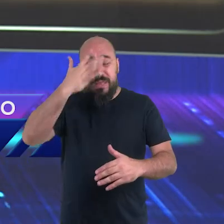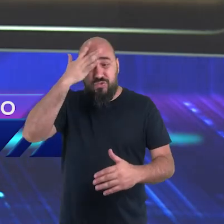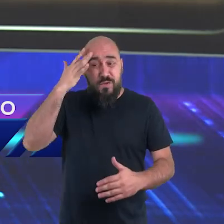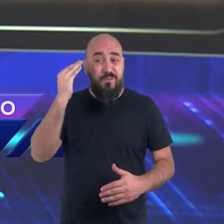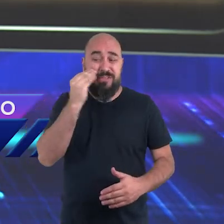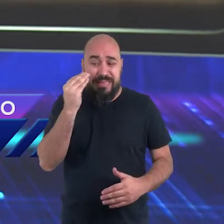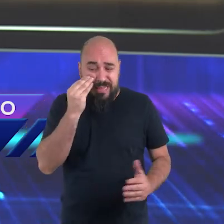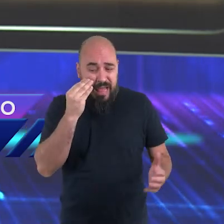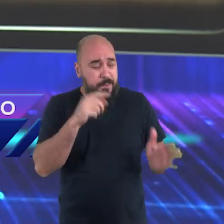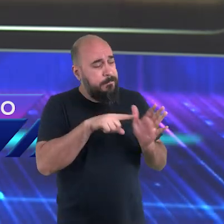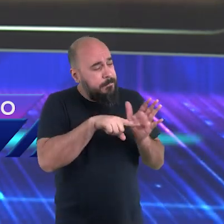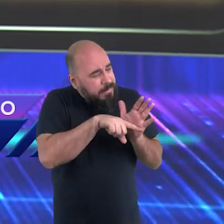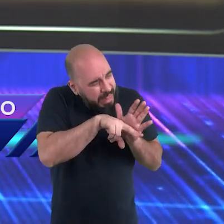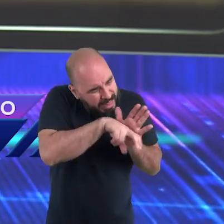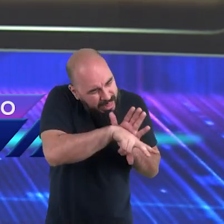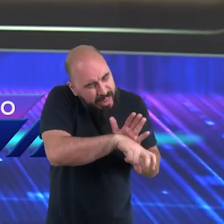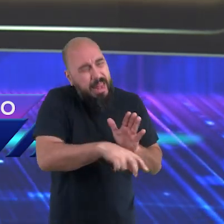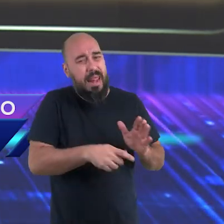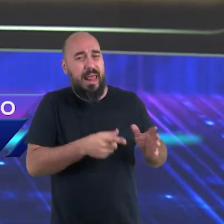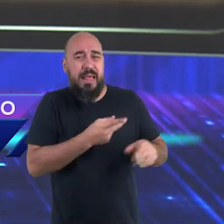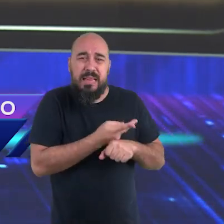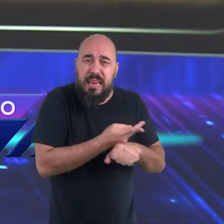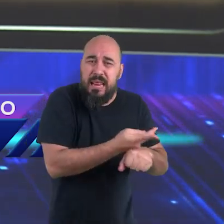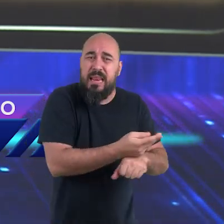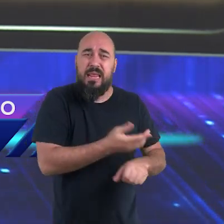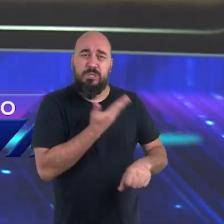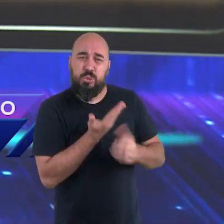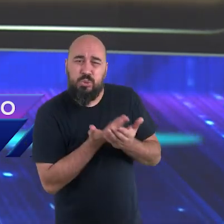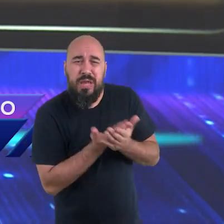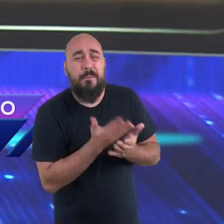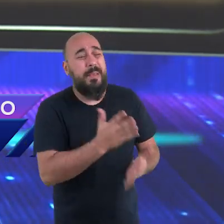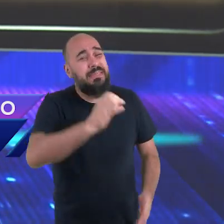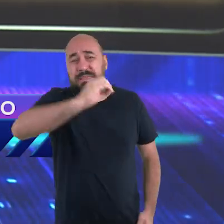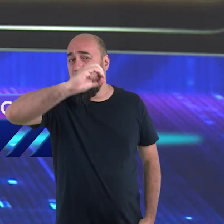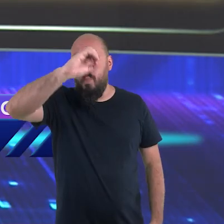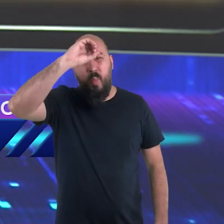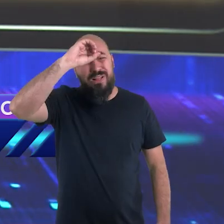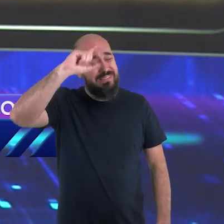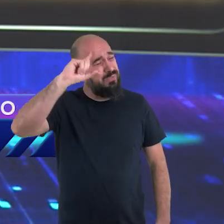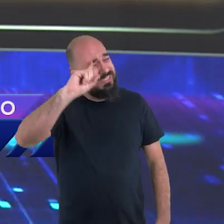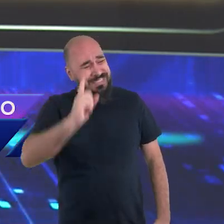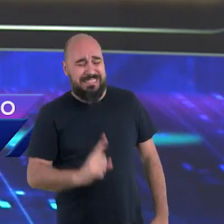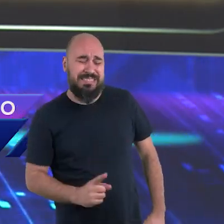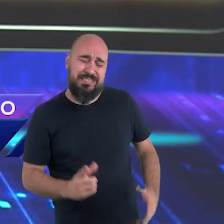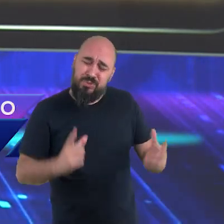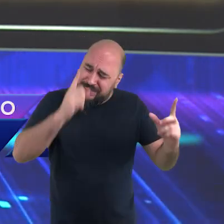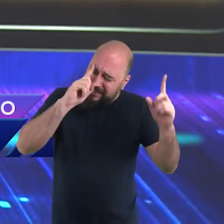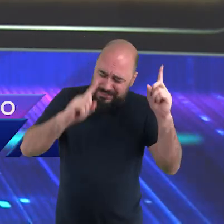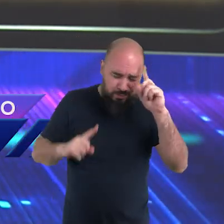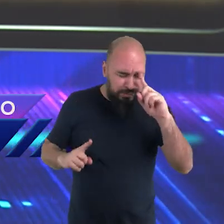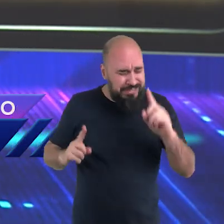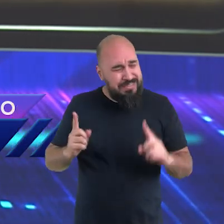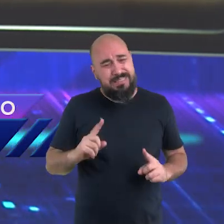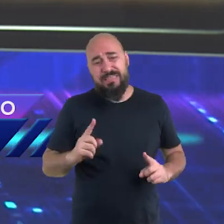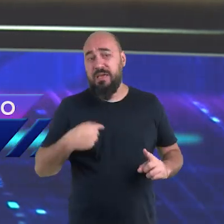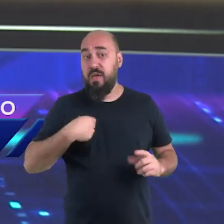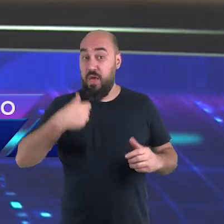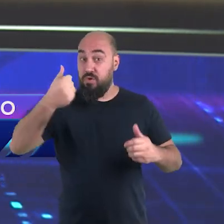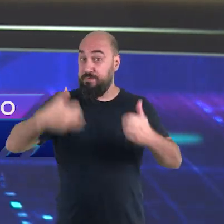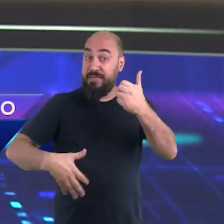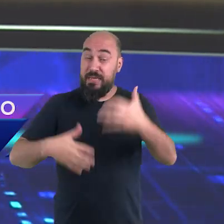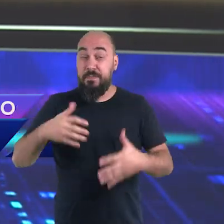Eles vão tentar, vão esquadrinhar, vão buscar, mas não vão entender, não terão a completa compreensão do que eu estou